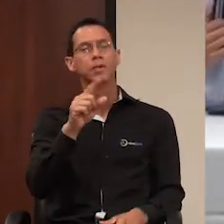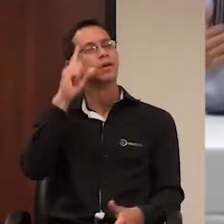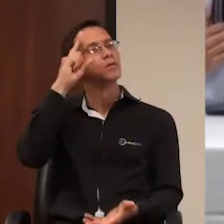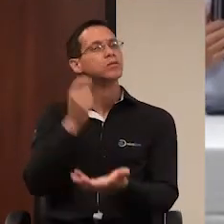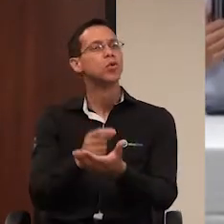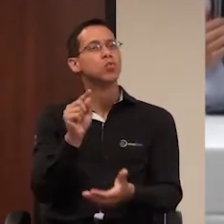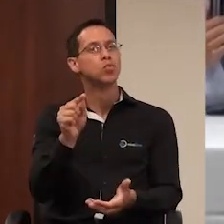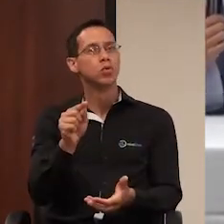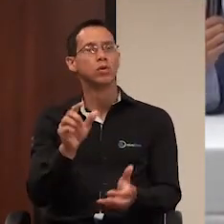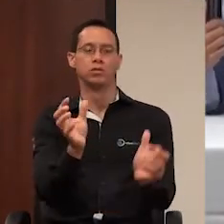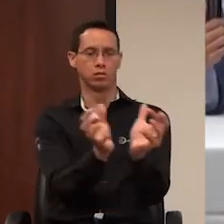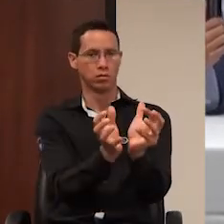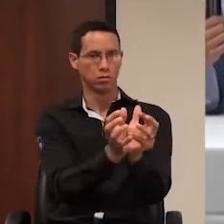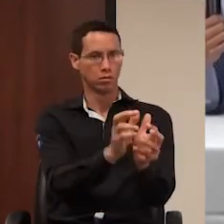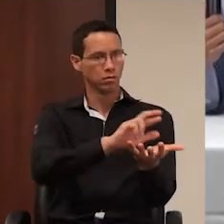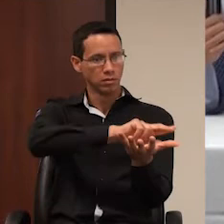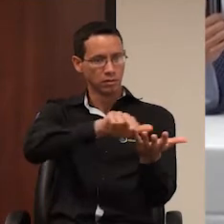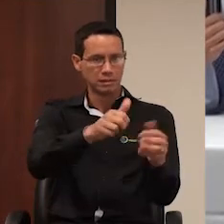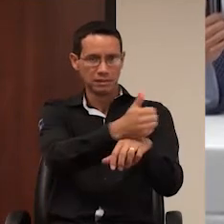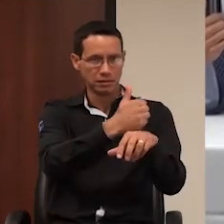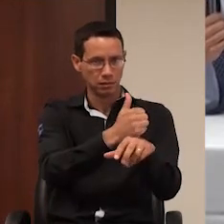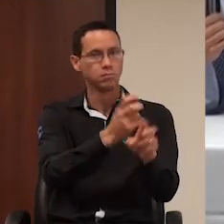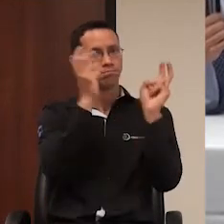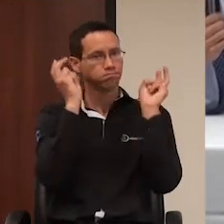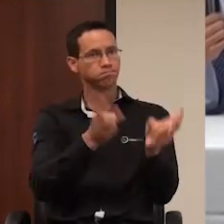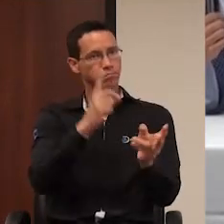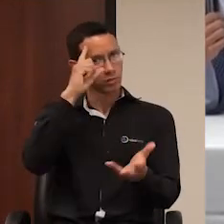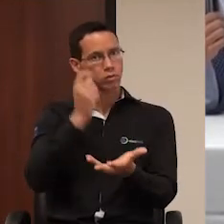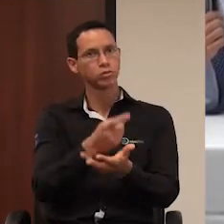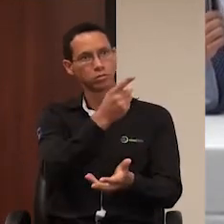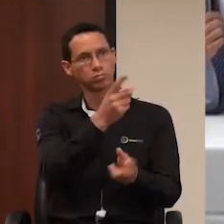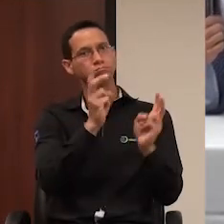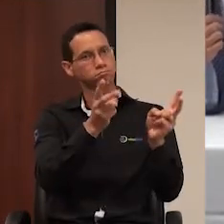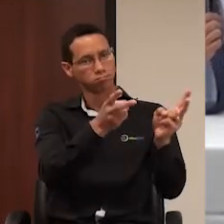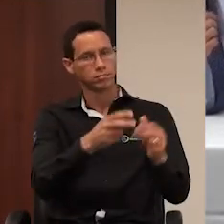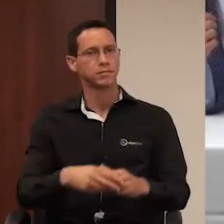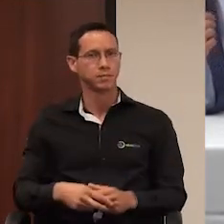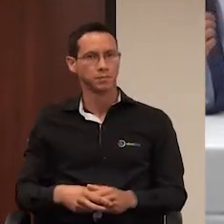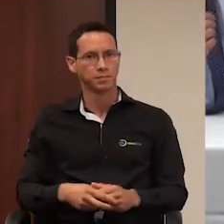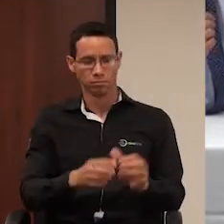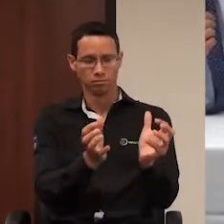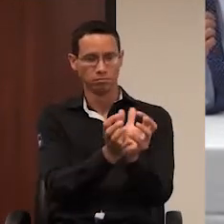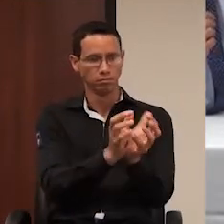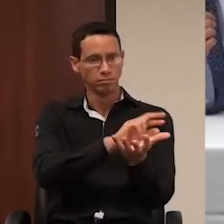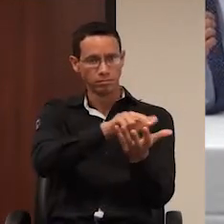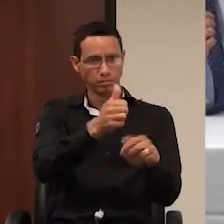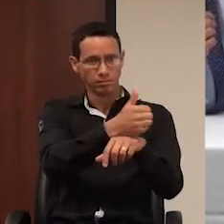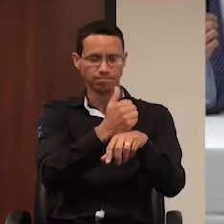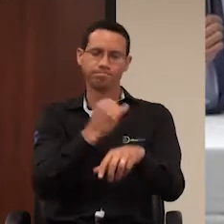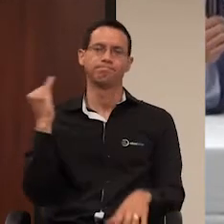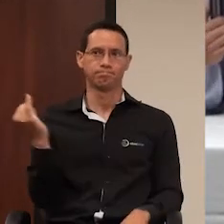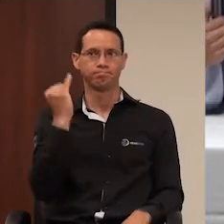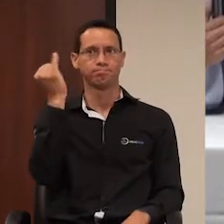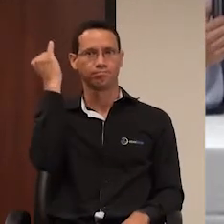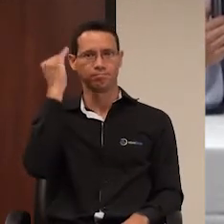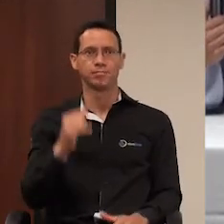estudo multiprofissional. Porque esse é o cerne do nosso processo de curatela. A participação dessa equipe multiprofissional.